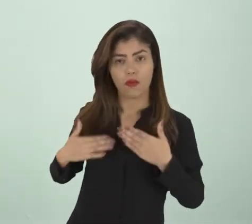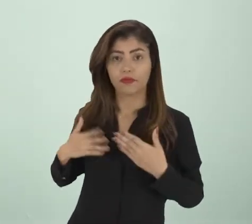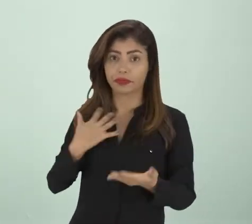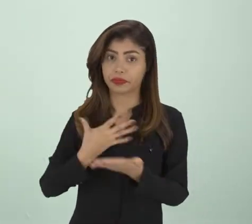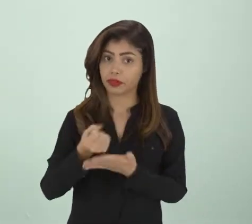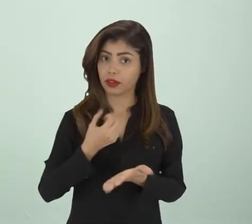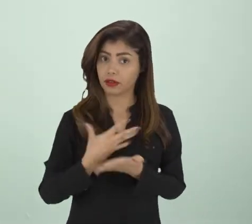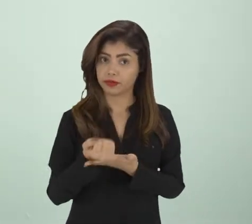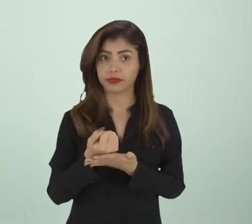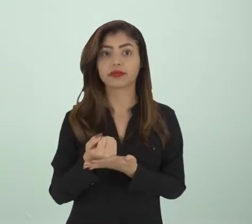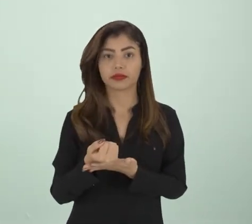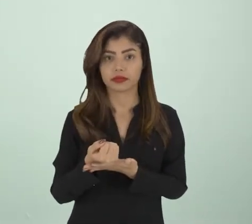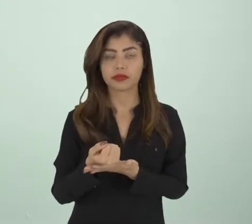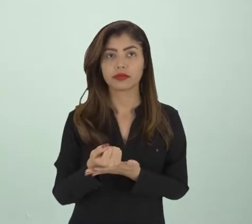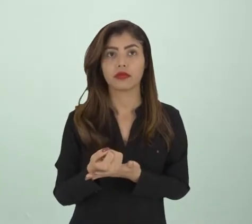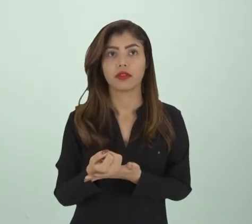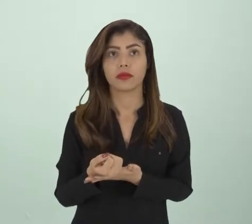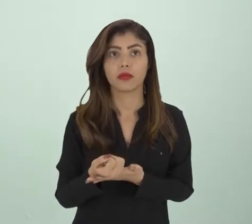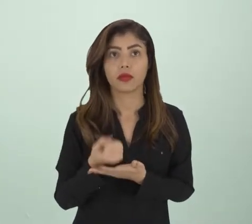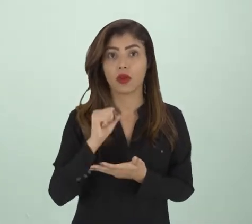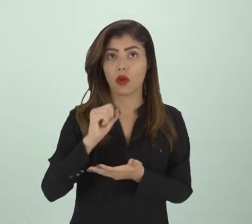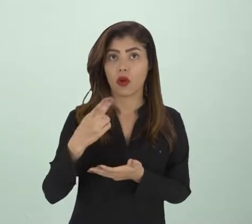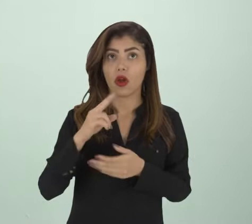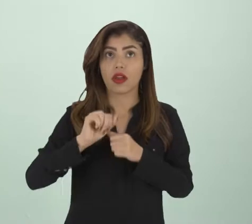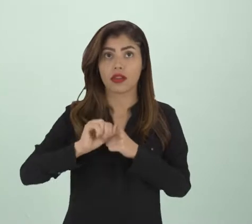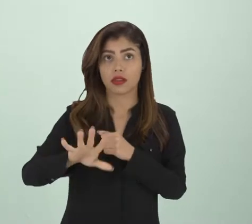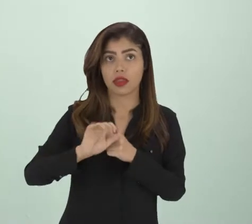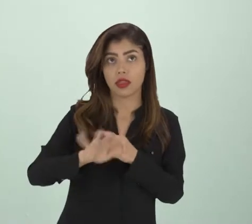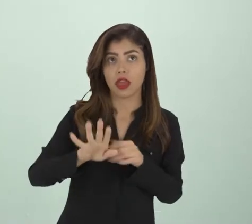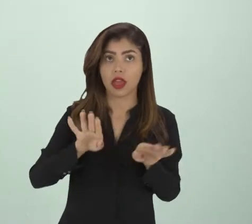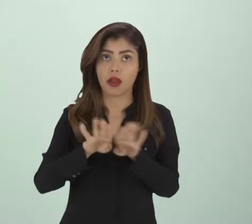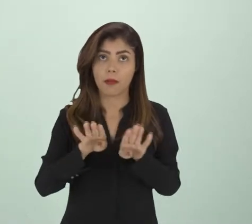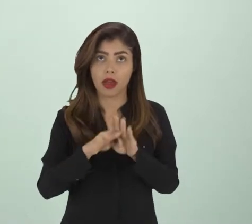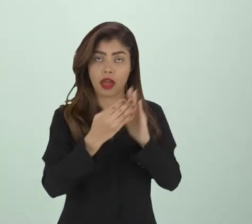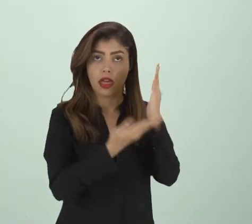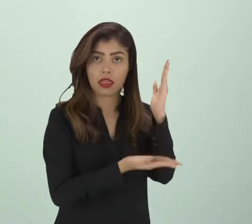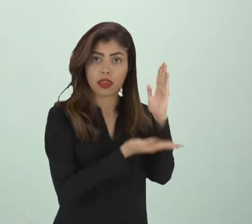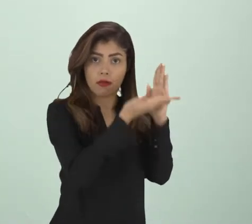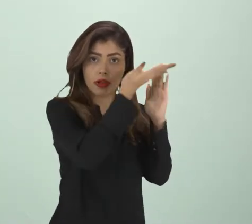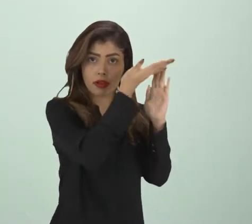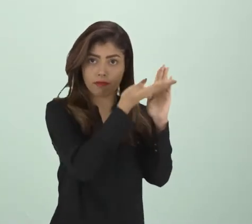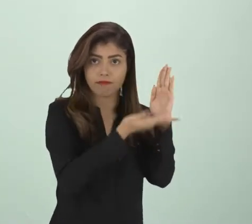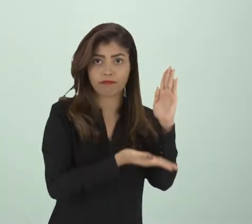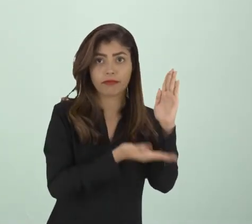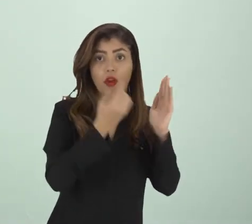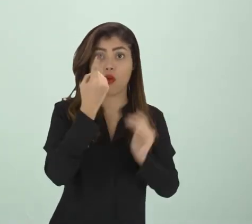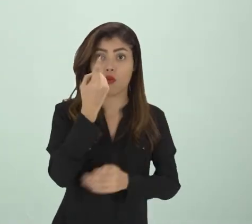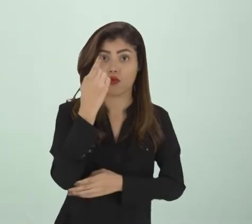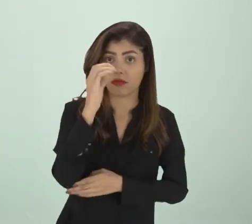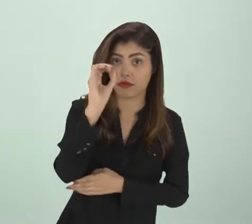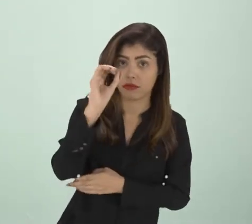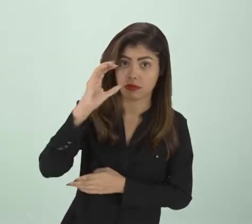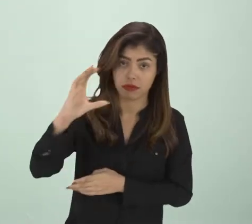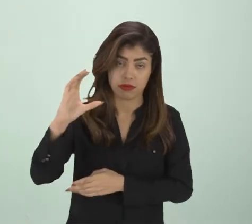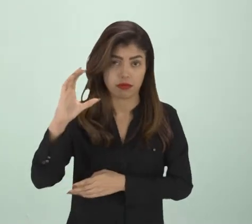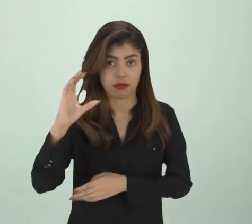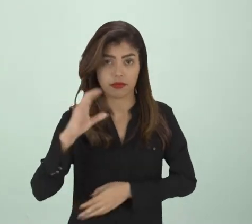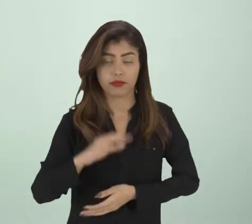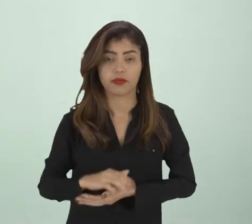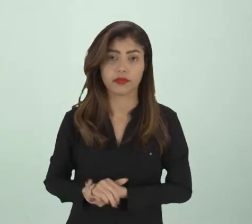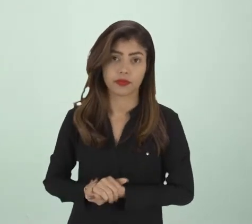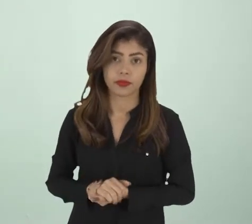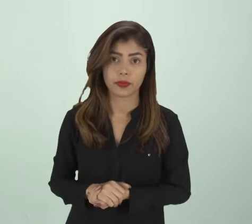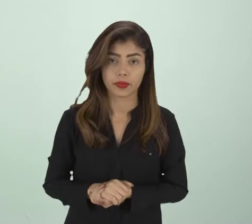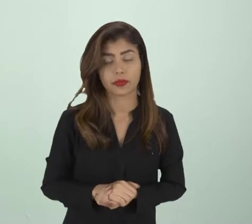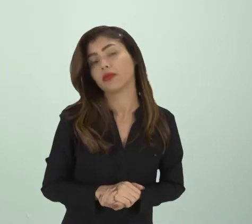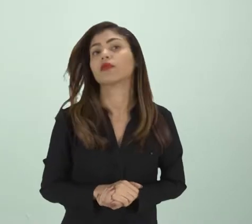que receber ou ceder para que a sua temperatura sofra a variação de 1 grau na escala Celsius.